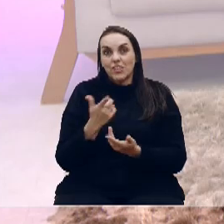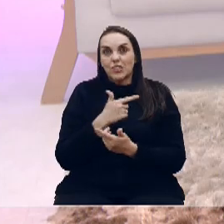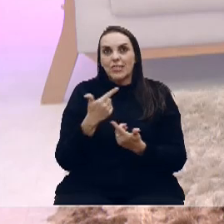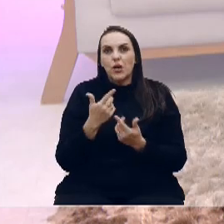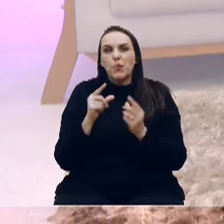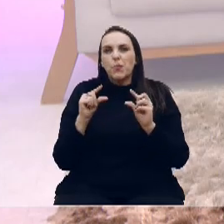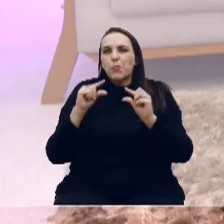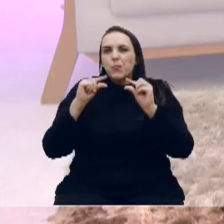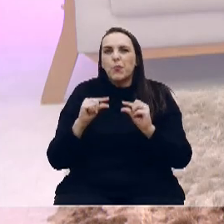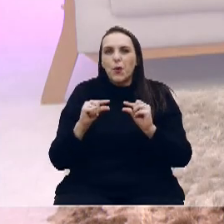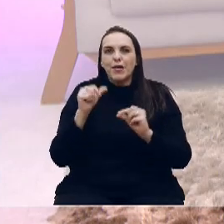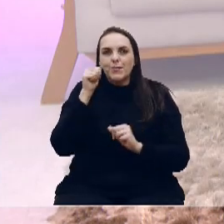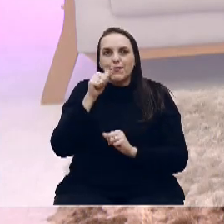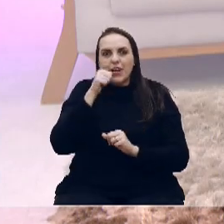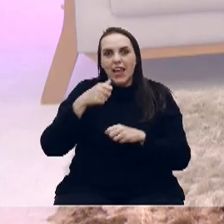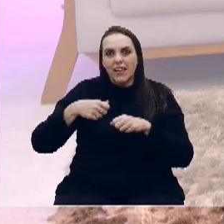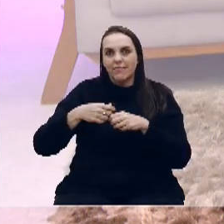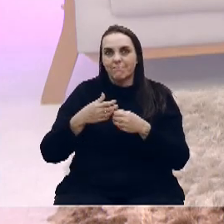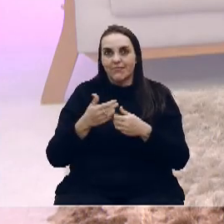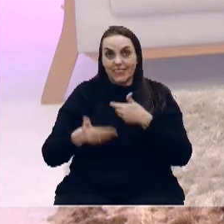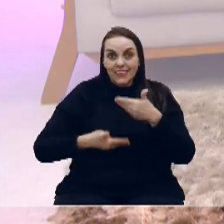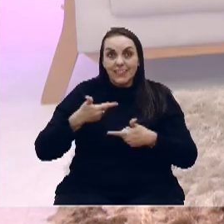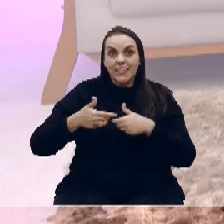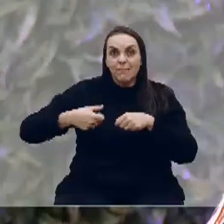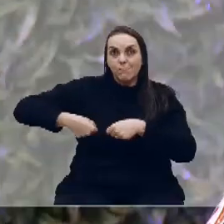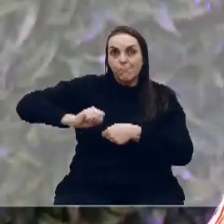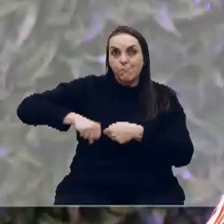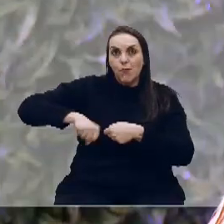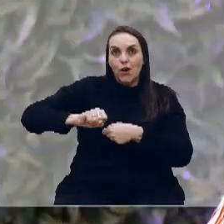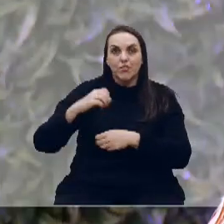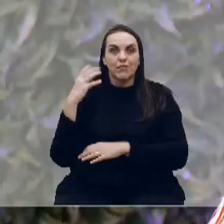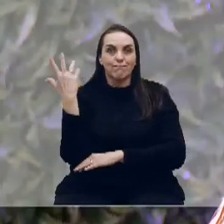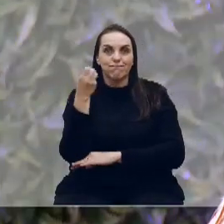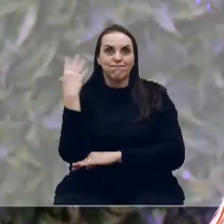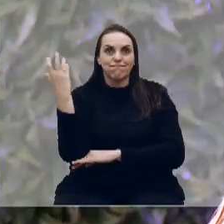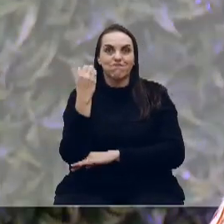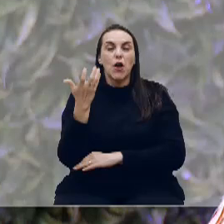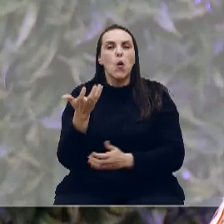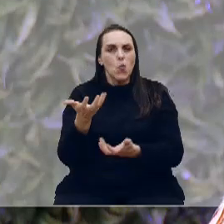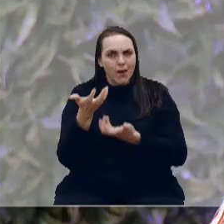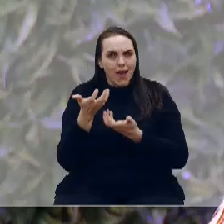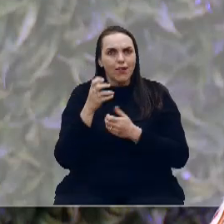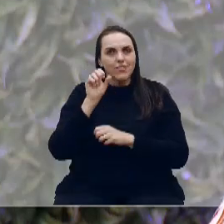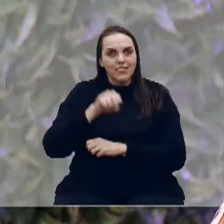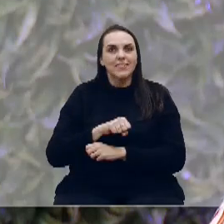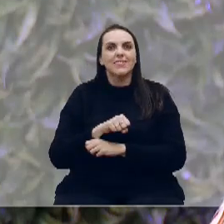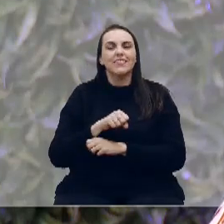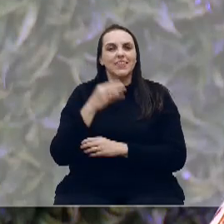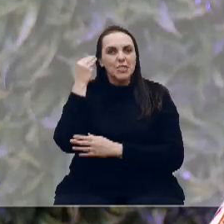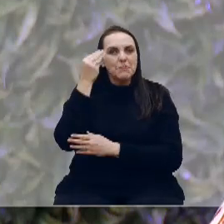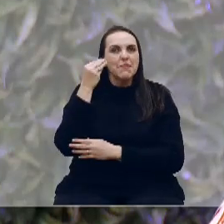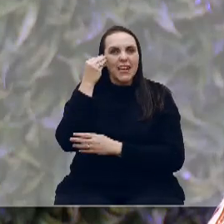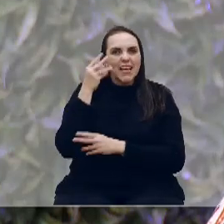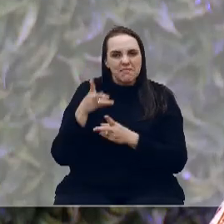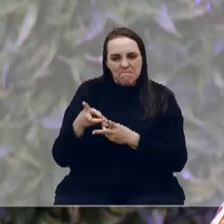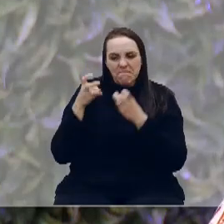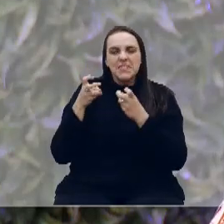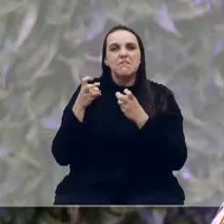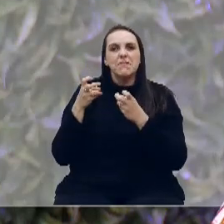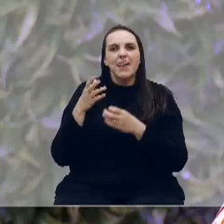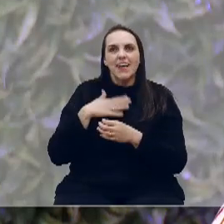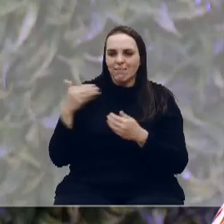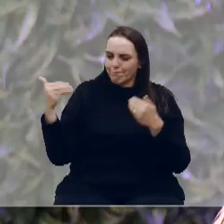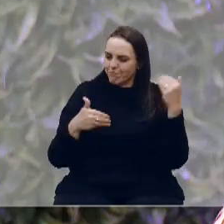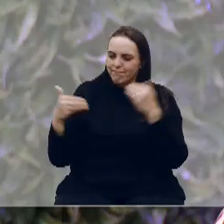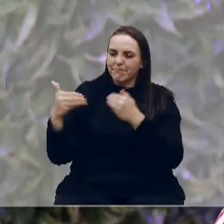muito poucas mulheres atuando no serviço de motolance. E eu quero sim, eu ainda quero passar por essa experiência de dizer, elas